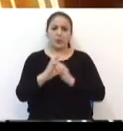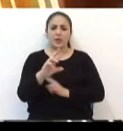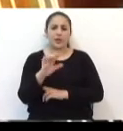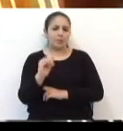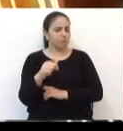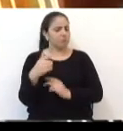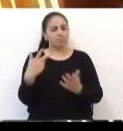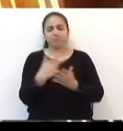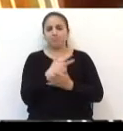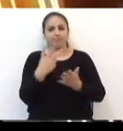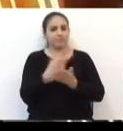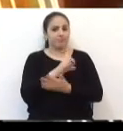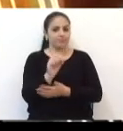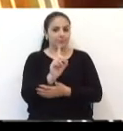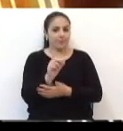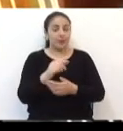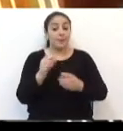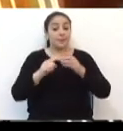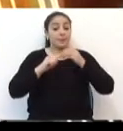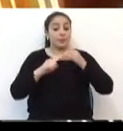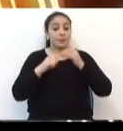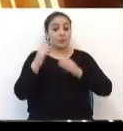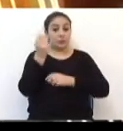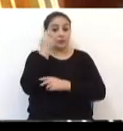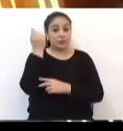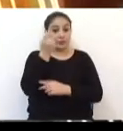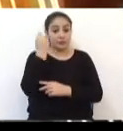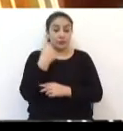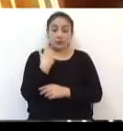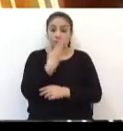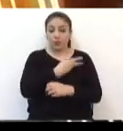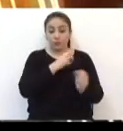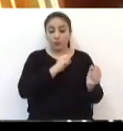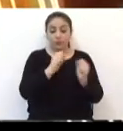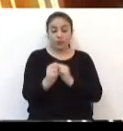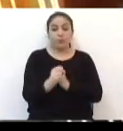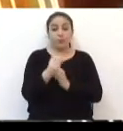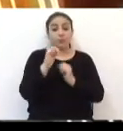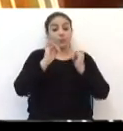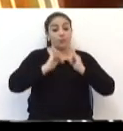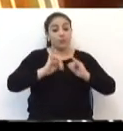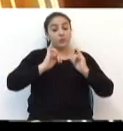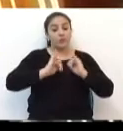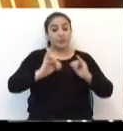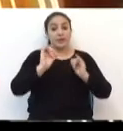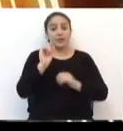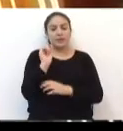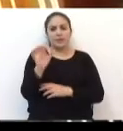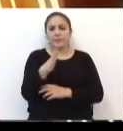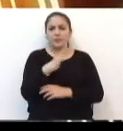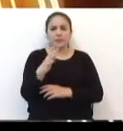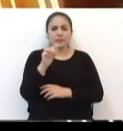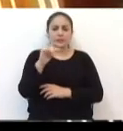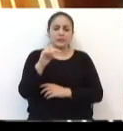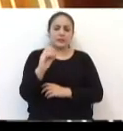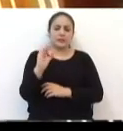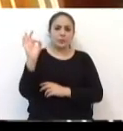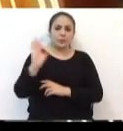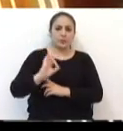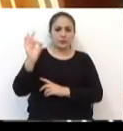E isso não vem acontecendo. Né? Principalmente no Rio Grande do Sul, nós podemos informar que em torno